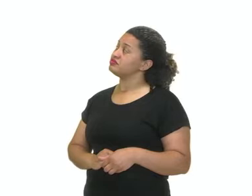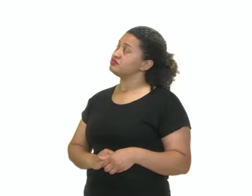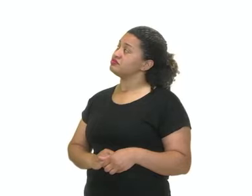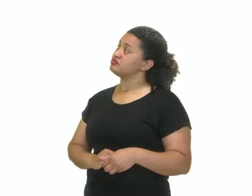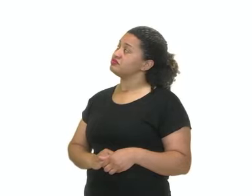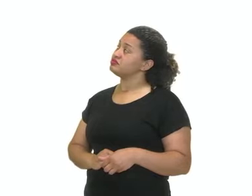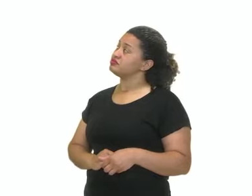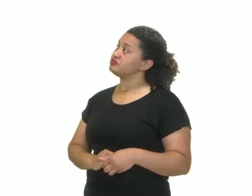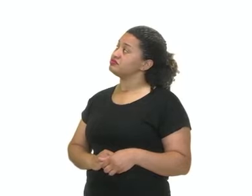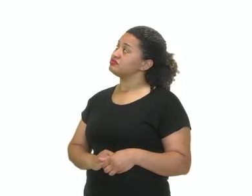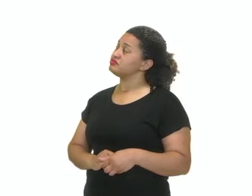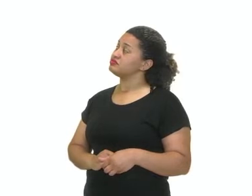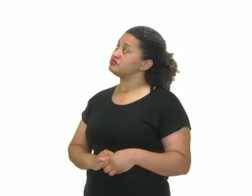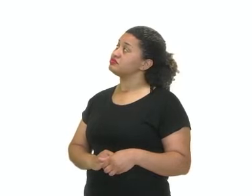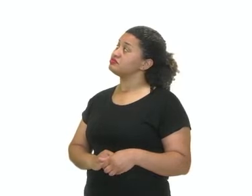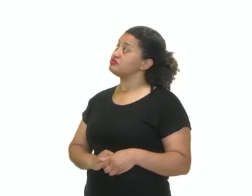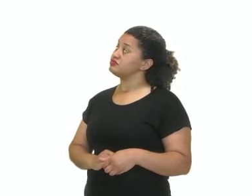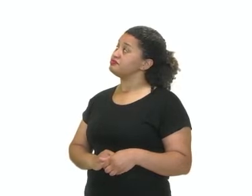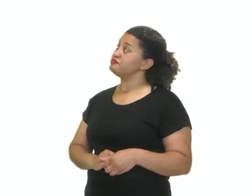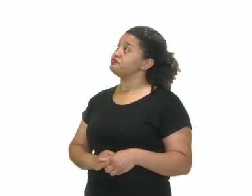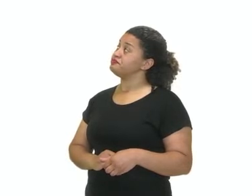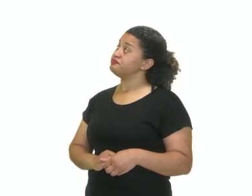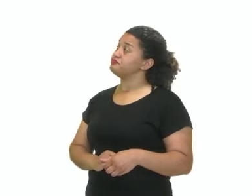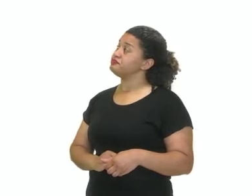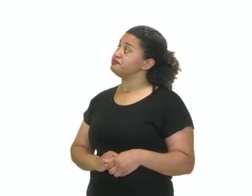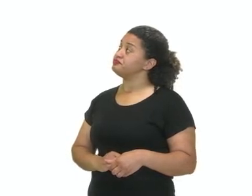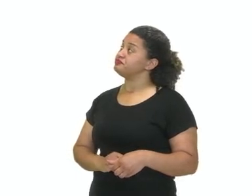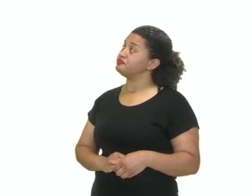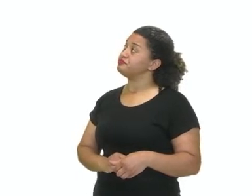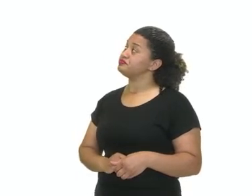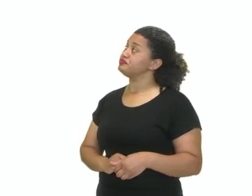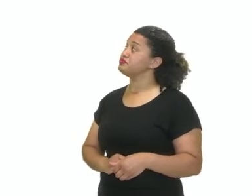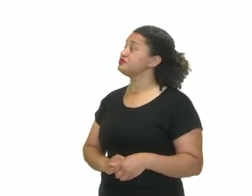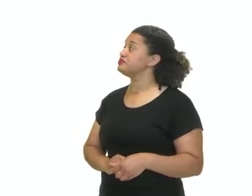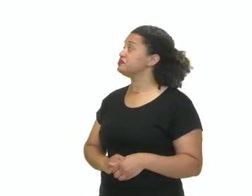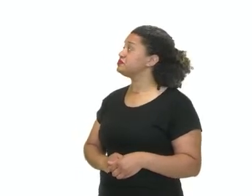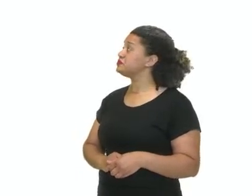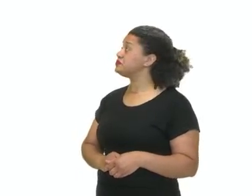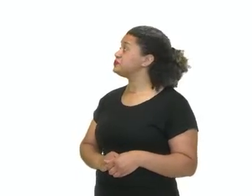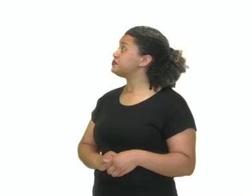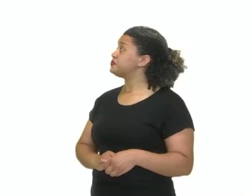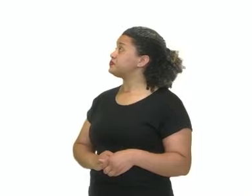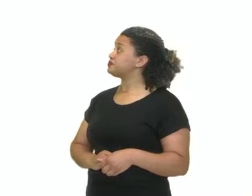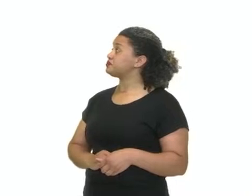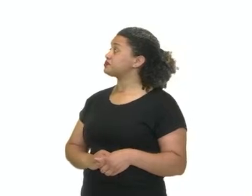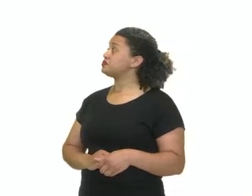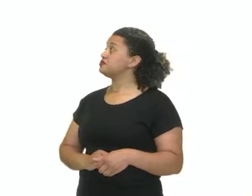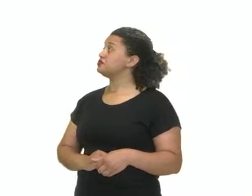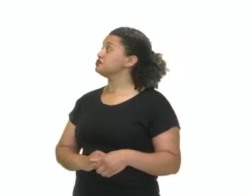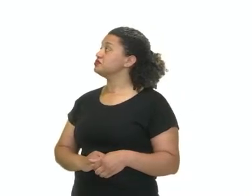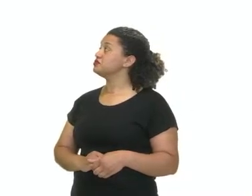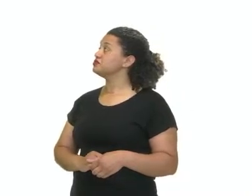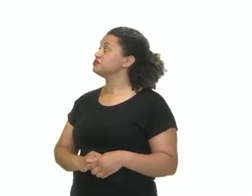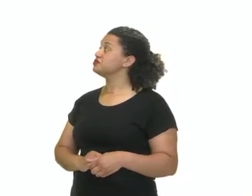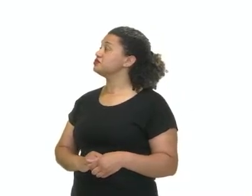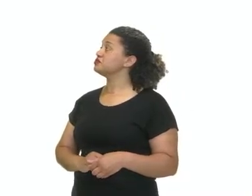ele e o filho de 5 anos, diante da TV. Meu vizinho querendo ver desenhos animados e seu filho interessado no National